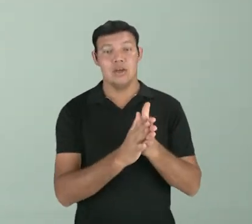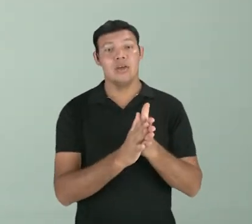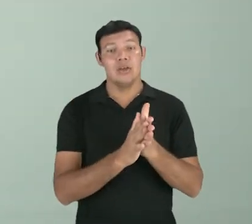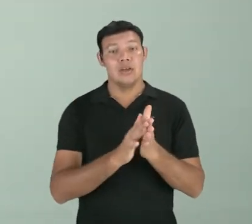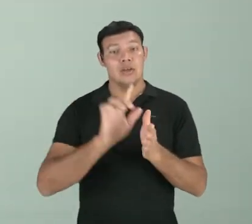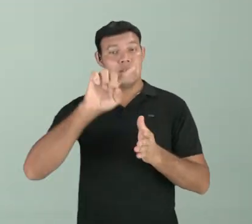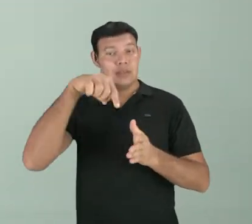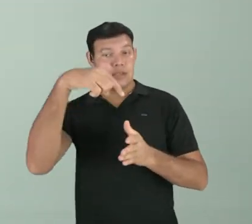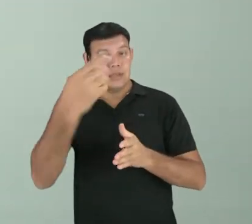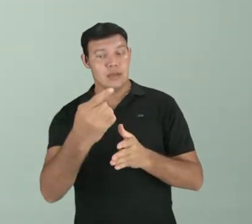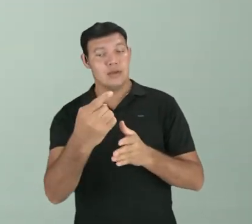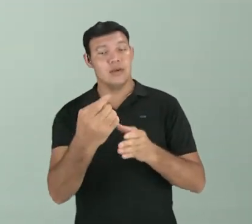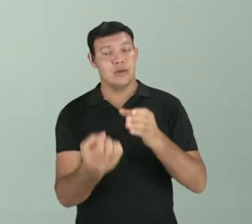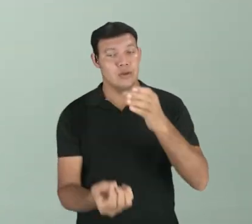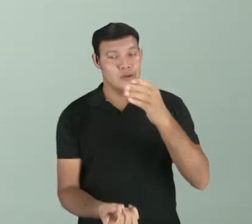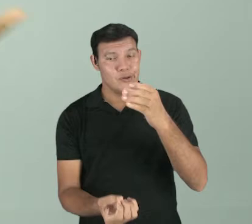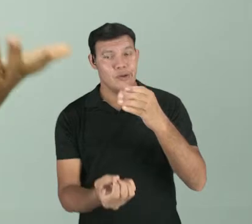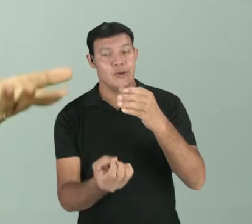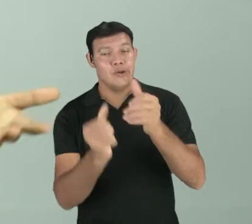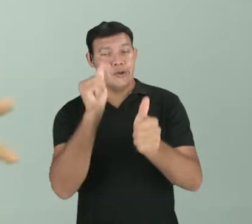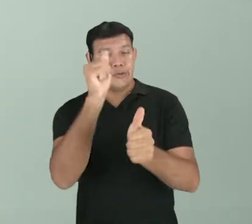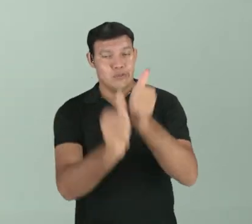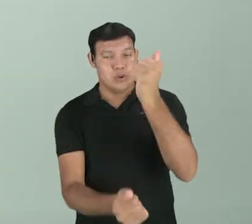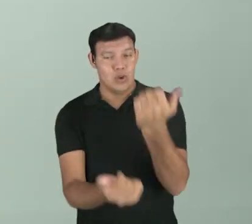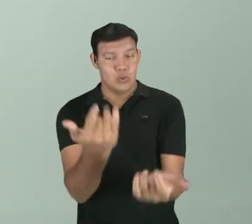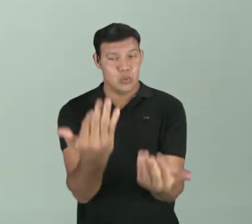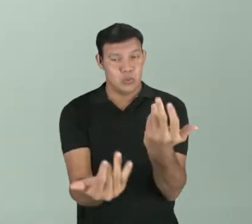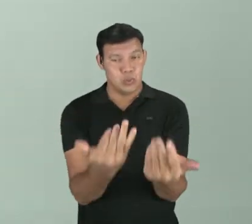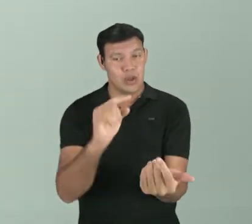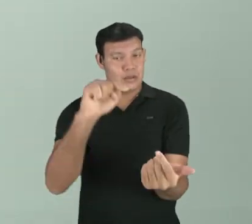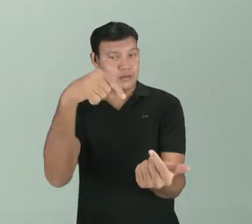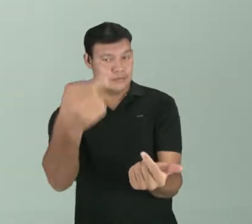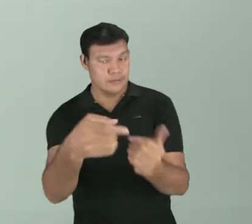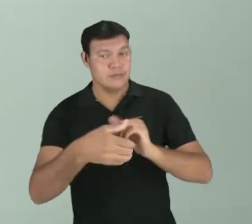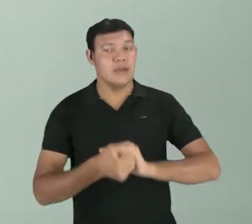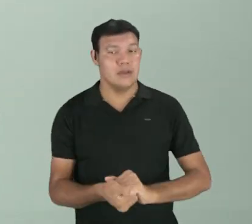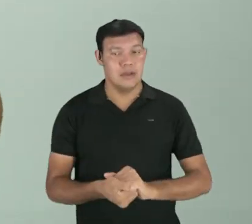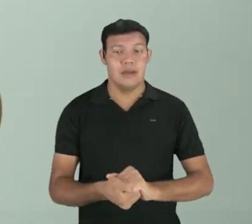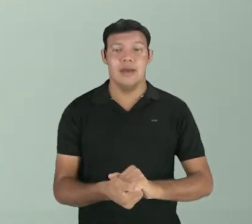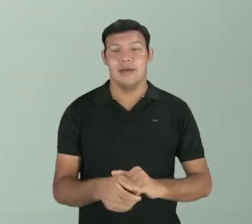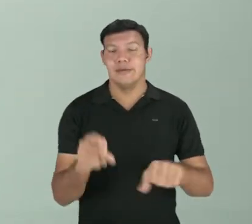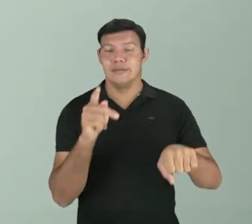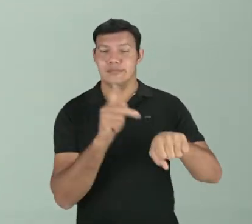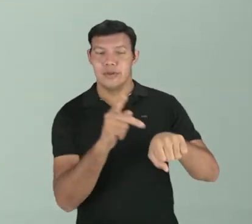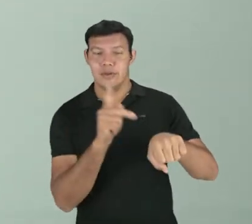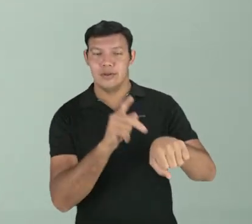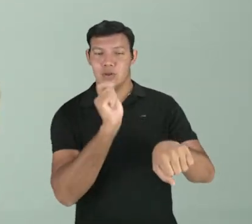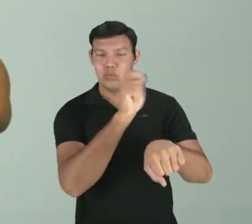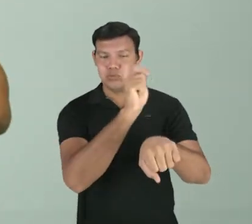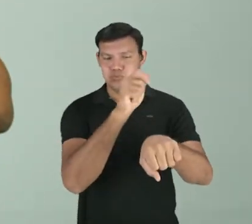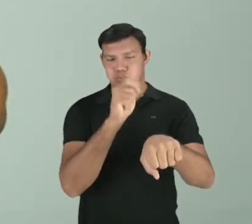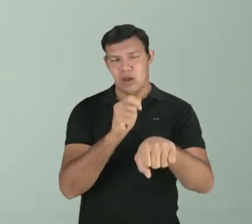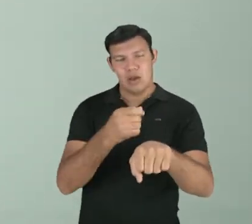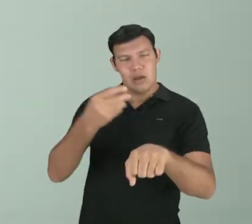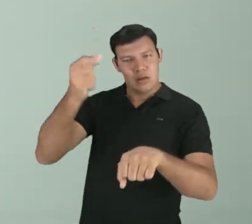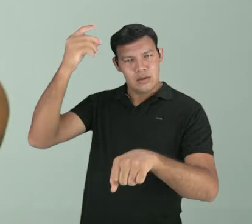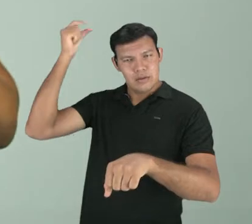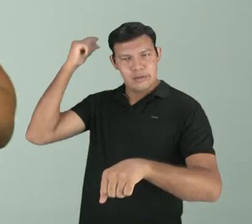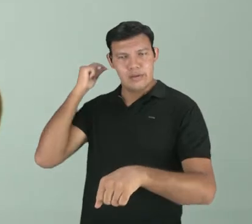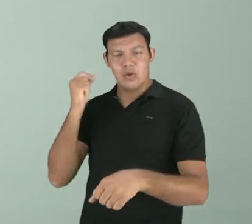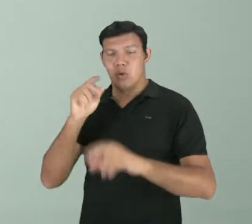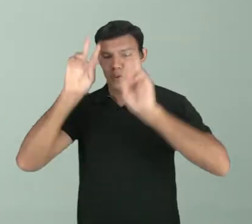aula passada nós fizemos a discussão sobre o Paleolítico, né? Esse momento aí da pedra lascada, onde o homem começa as